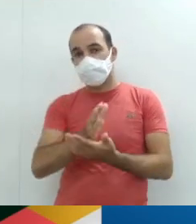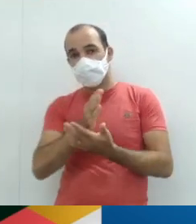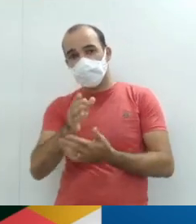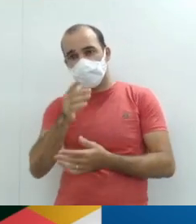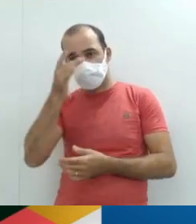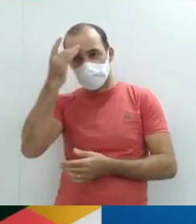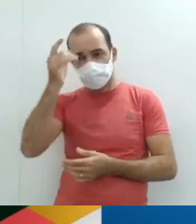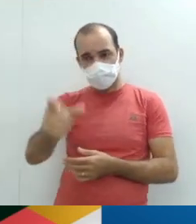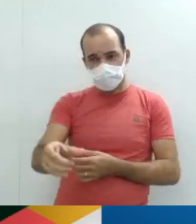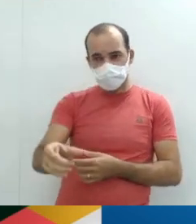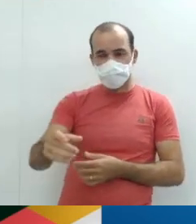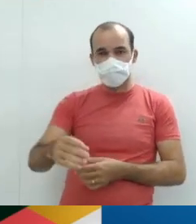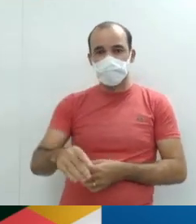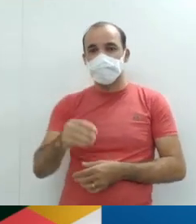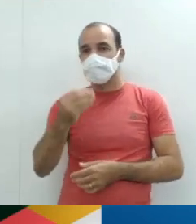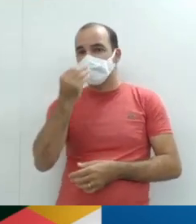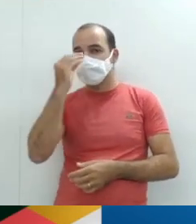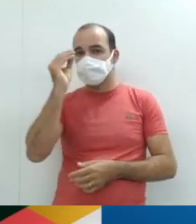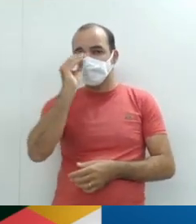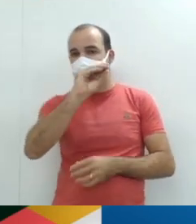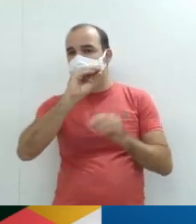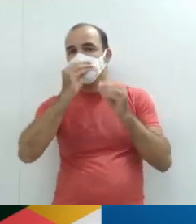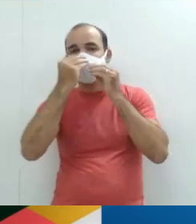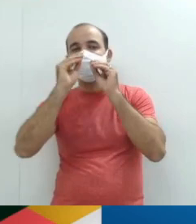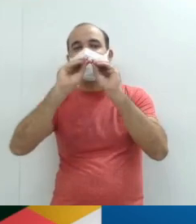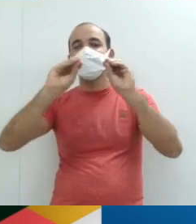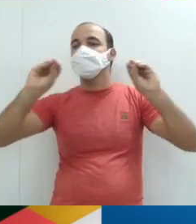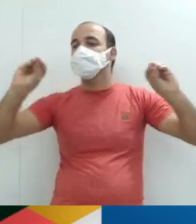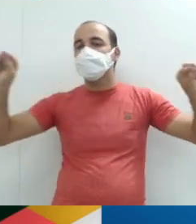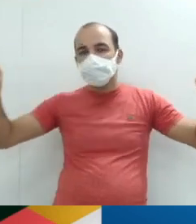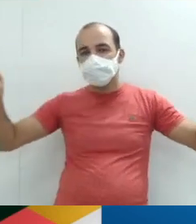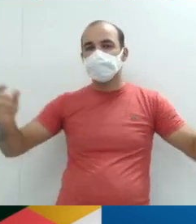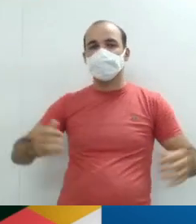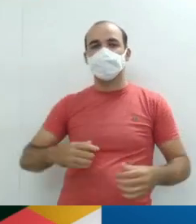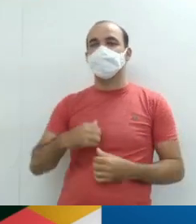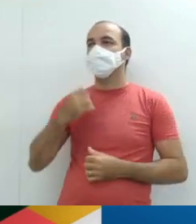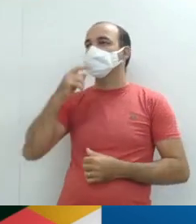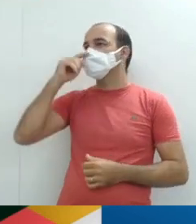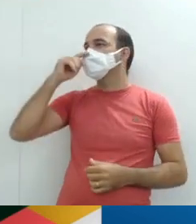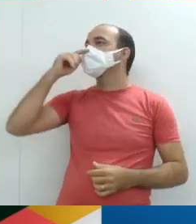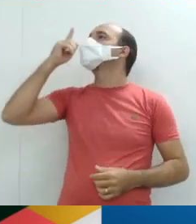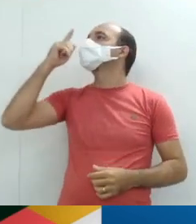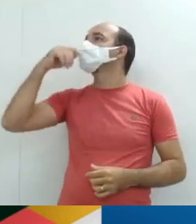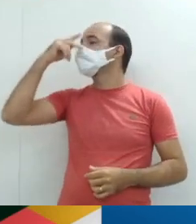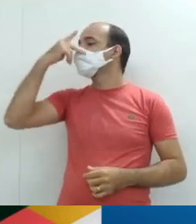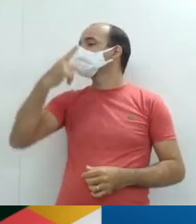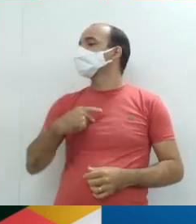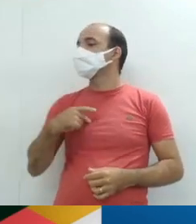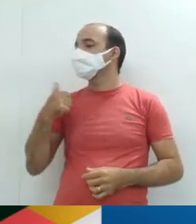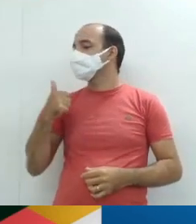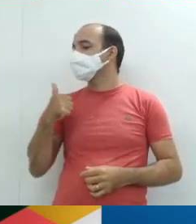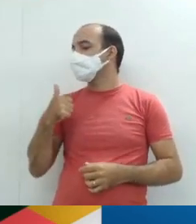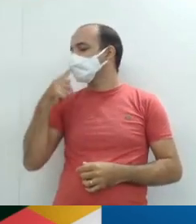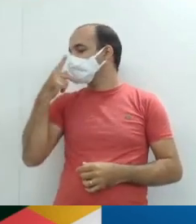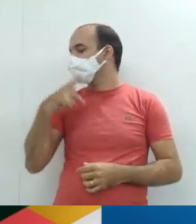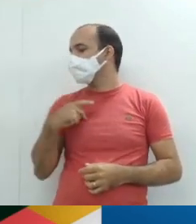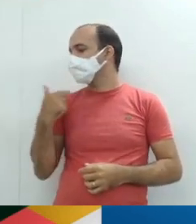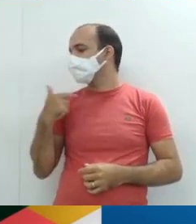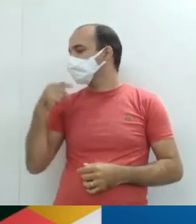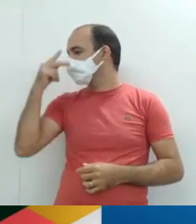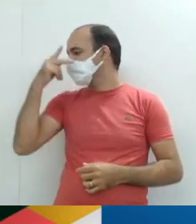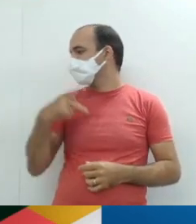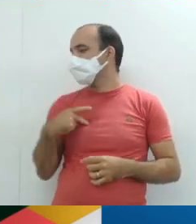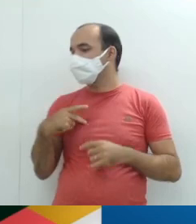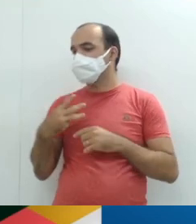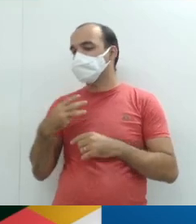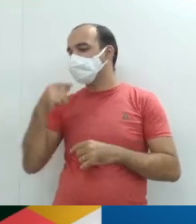preocupam com o outro, né? Que não se preocupa com aquilo que o outro precisa, que só pensa em si mesmo, nos seus gostos,